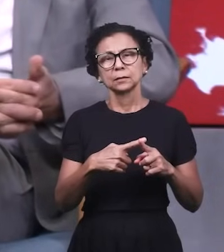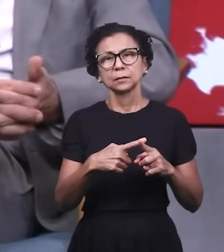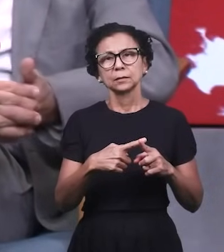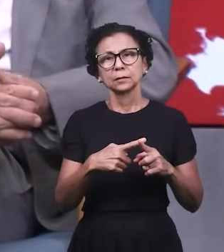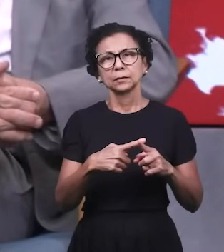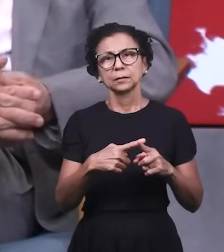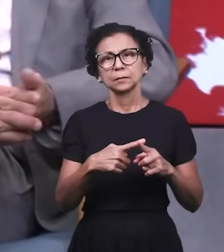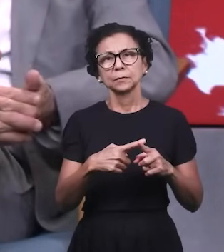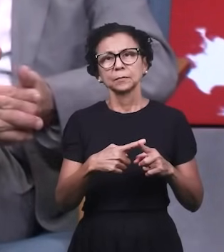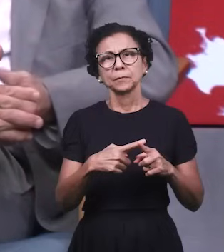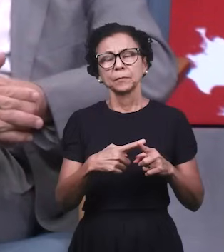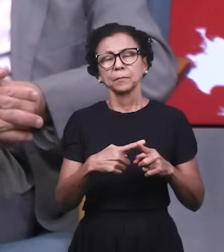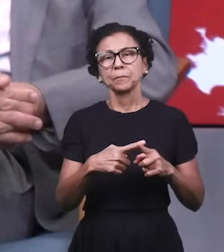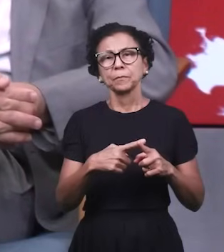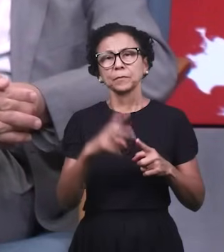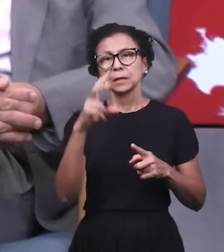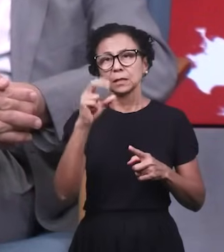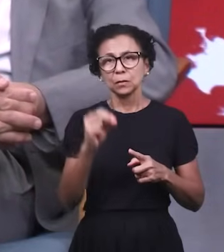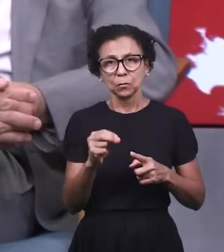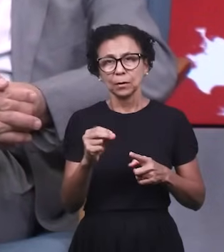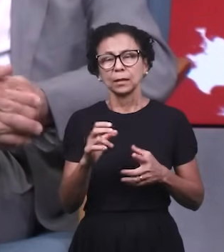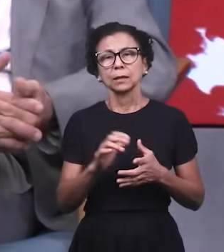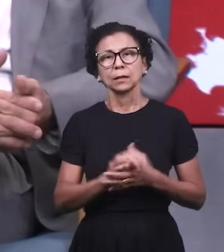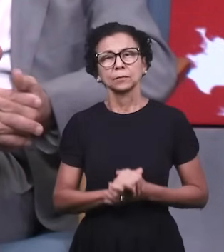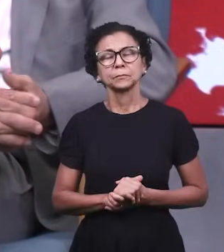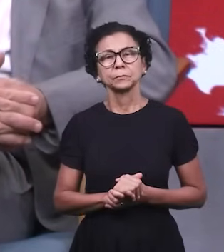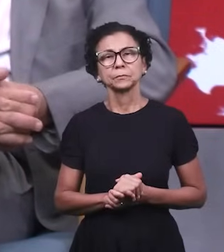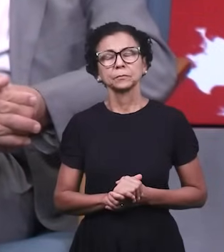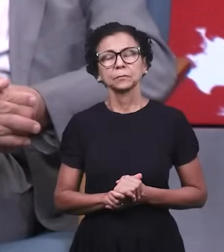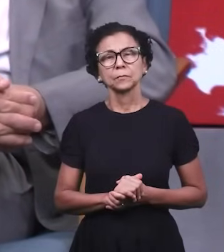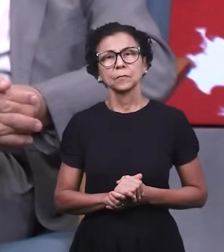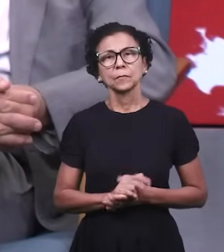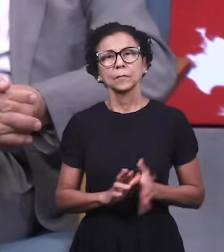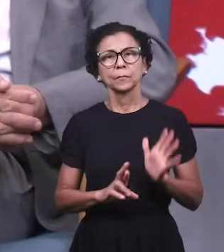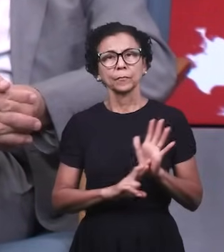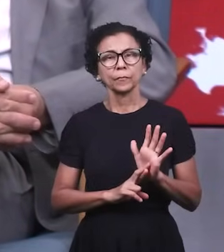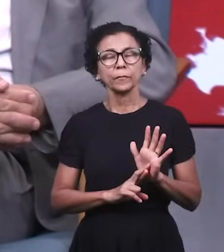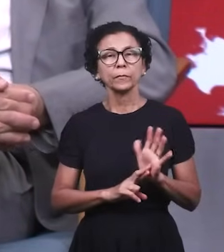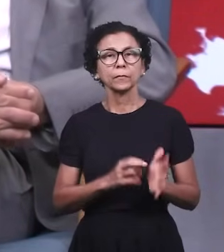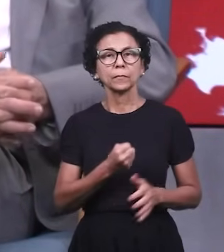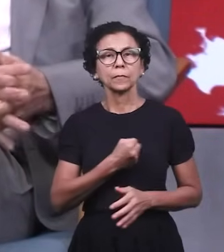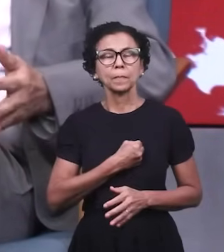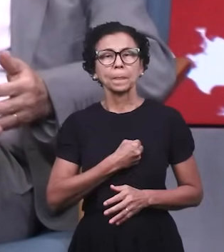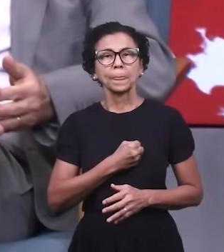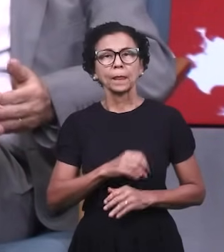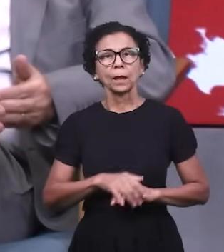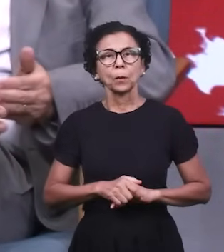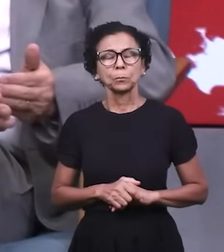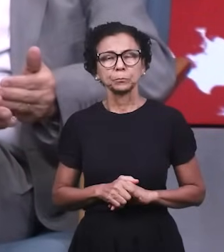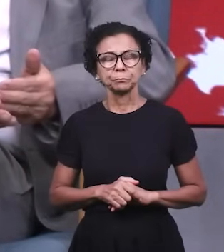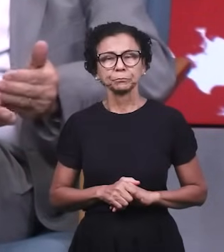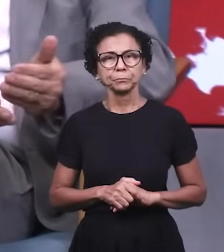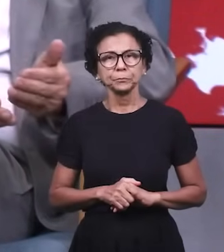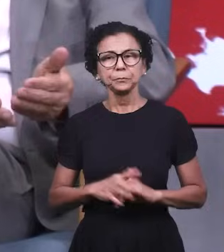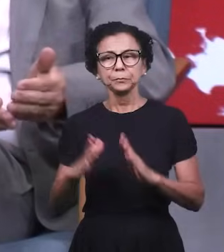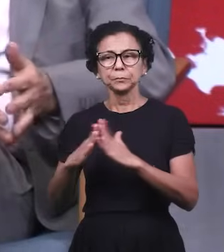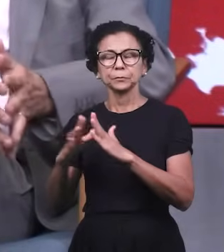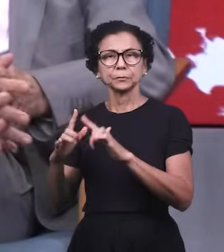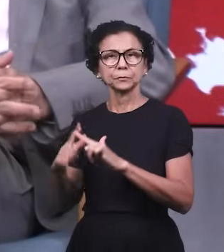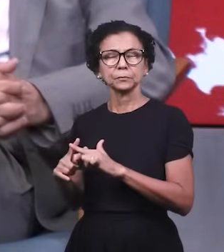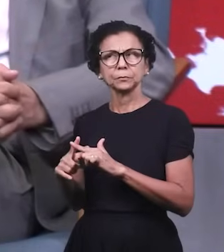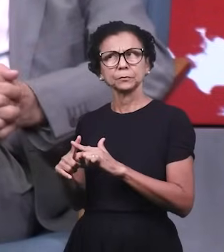Tem um significado? Tem. 50 é o número da igreja. Fala do Pentecostes. Por que a multiplicação de pães